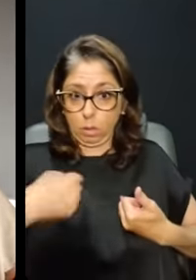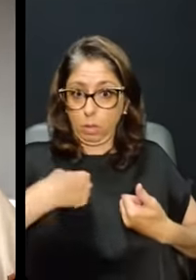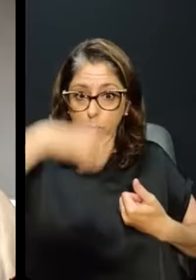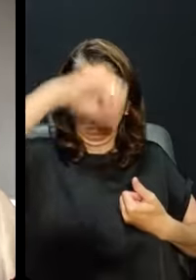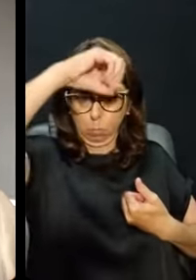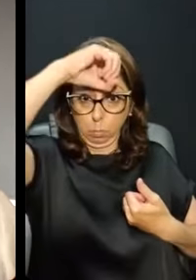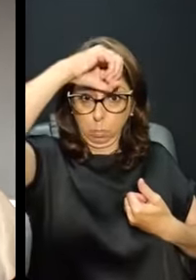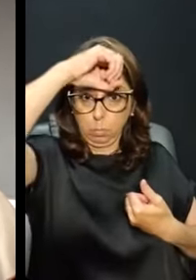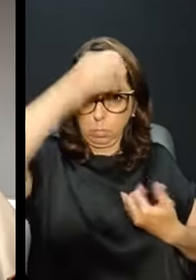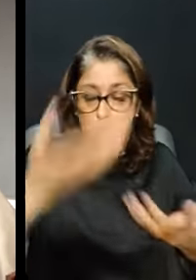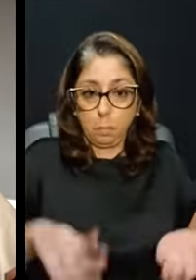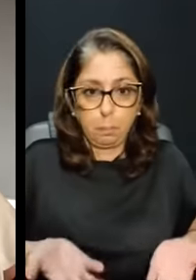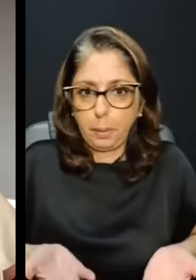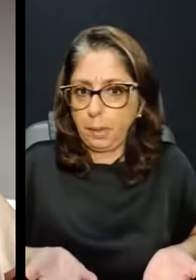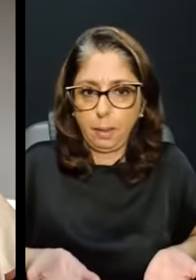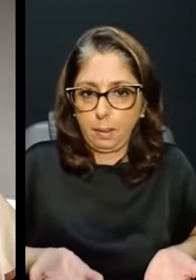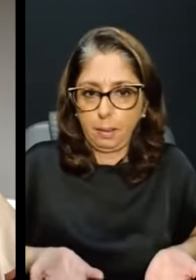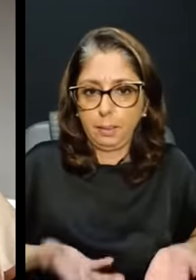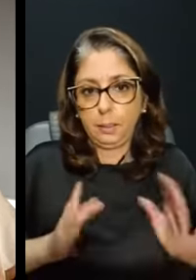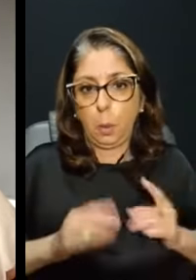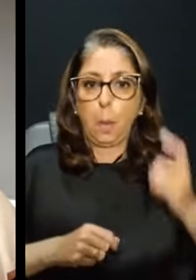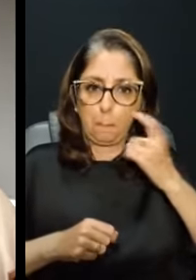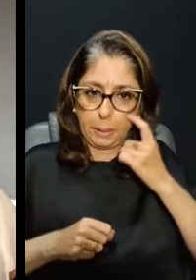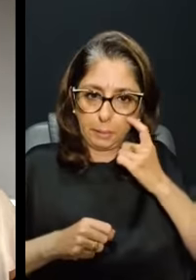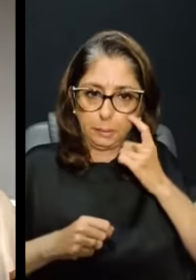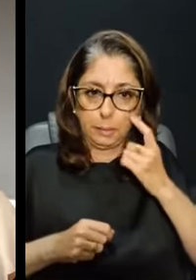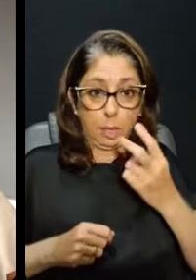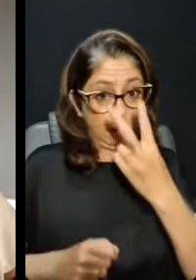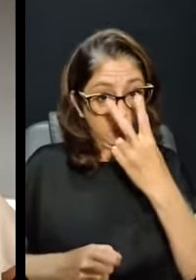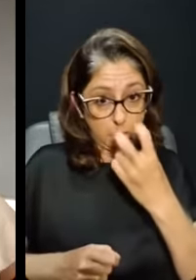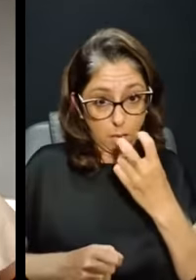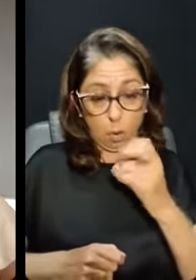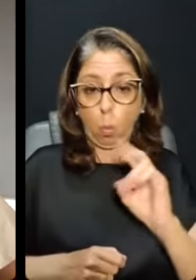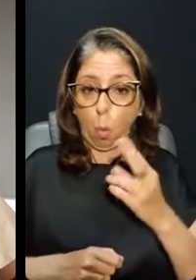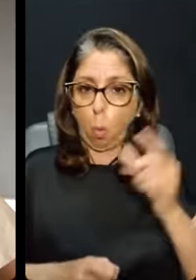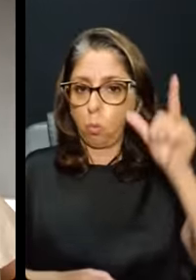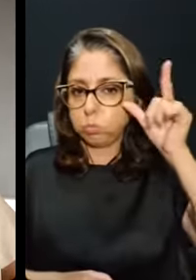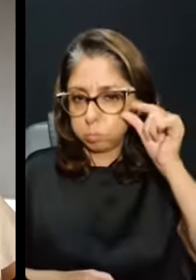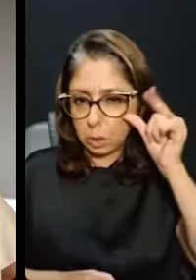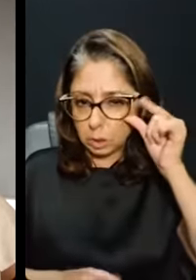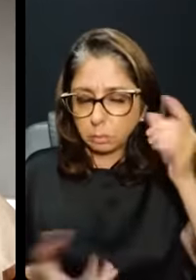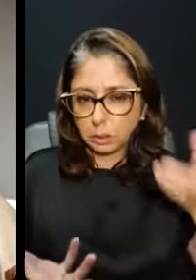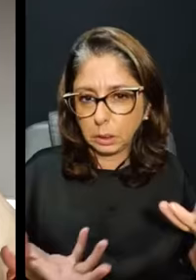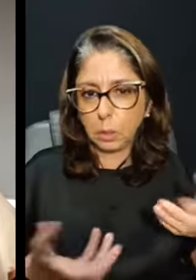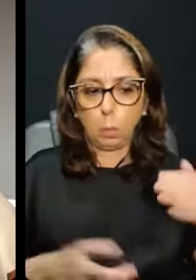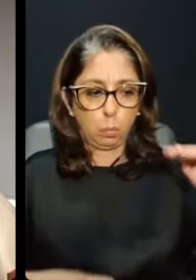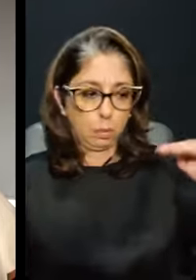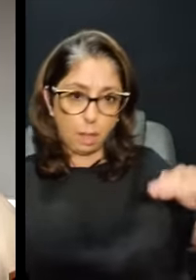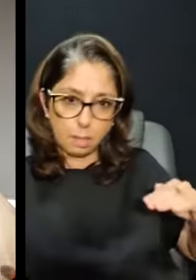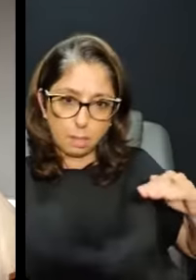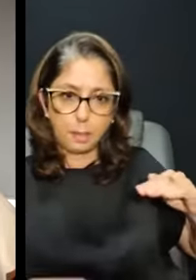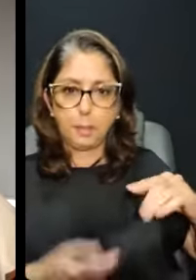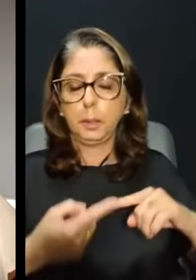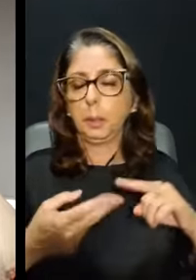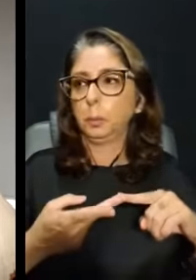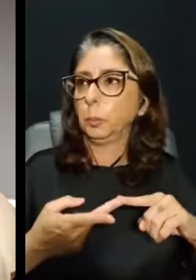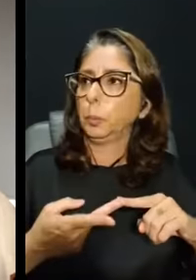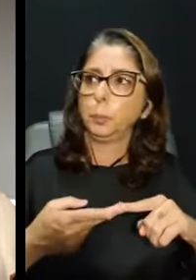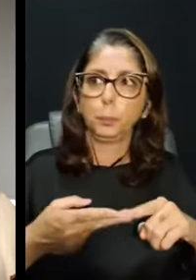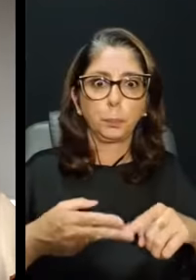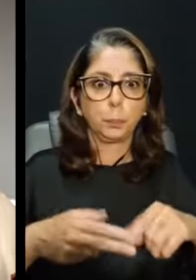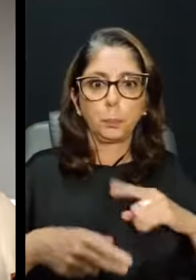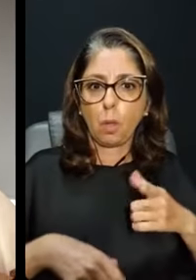em vários tipos de deficiência, pensando no deficiente visual, no nanismo, na pessoa em cadeira de rodas, amputado, no baixa